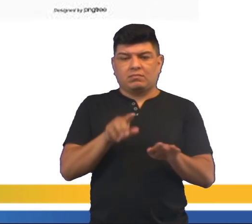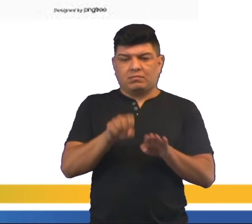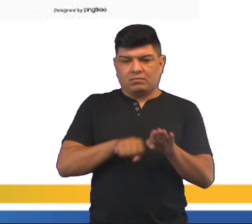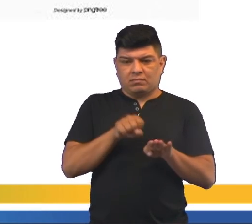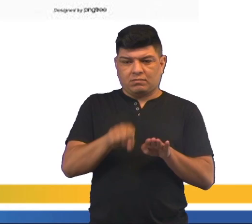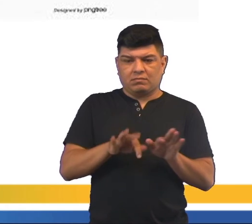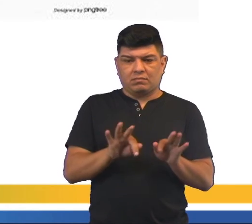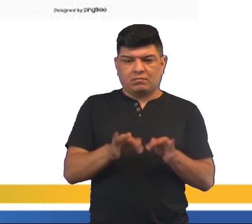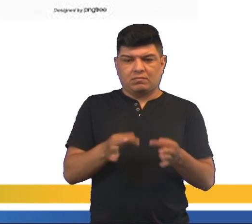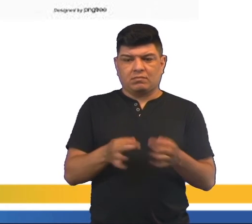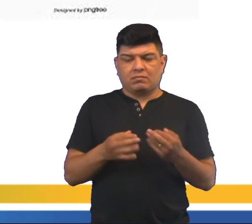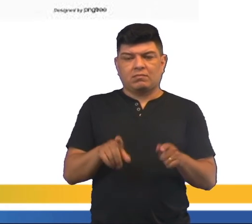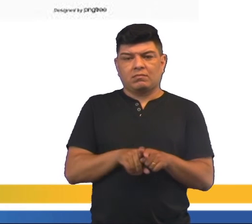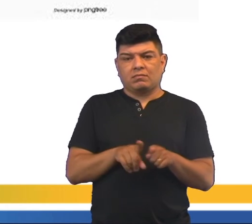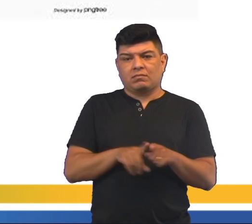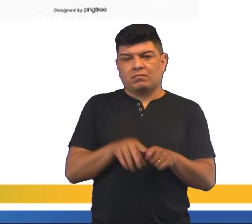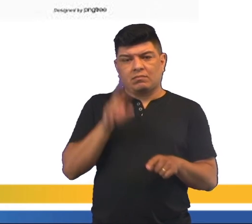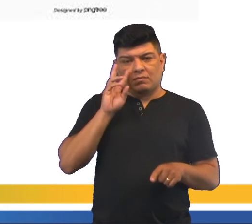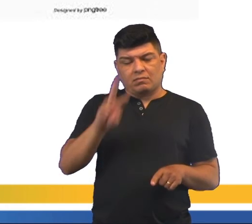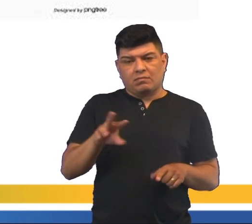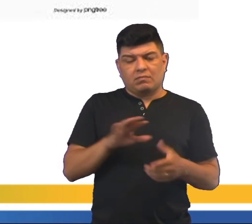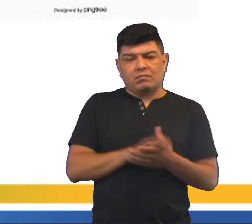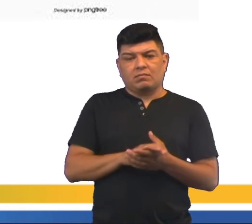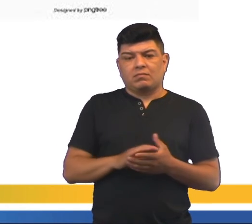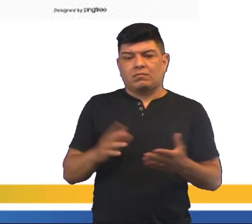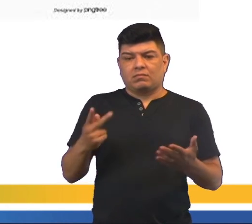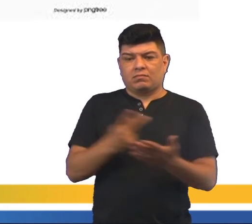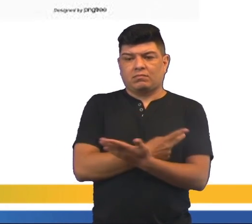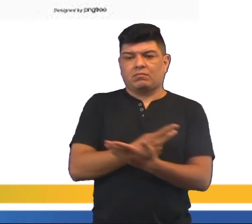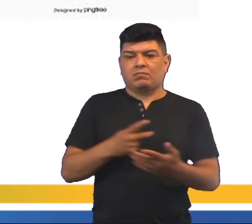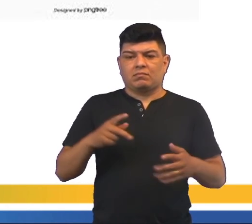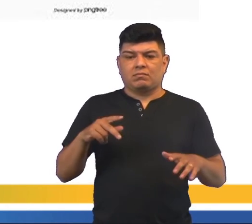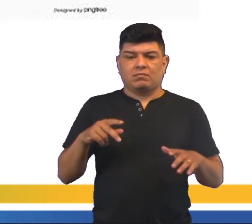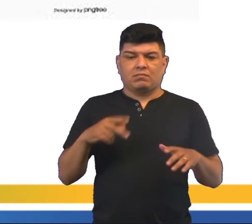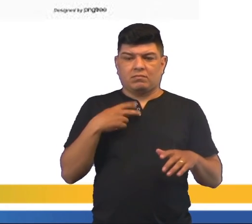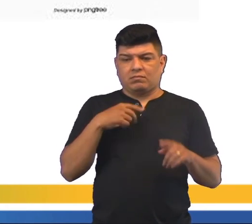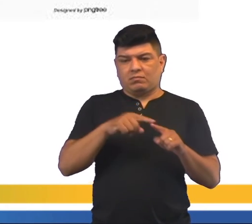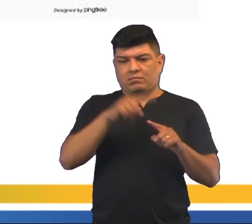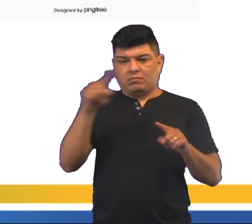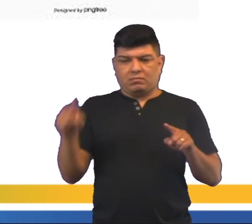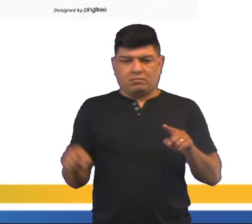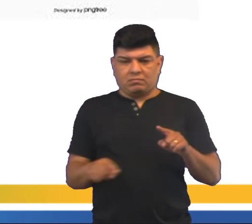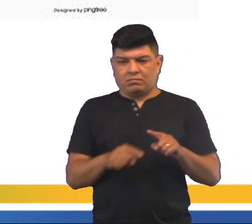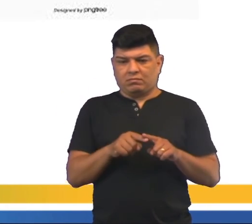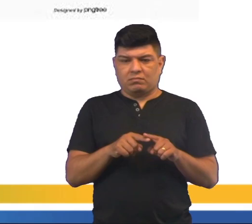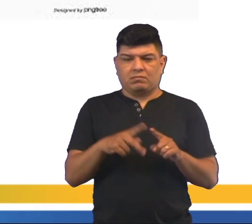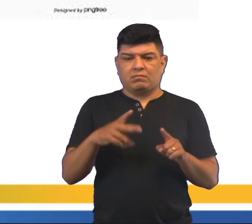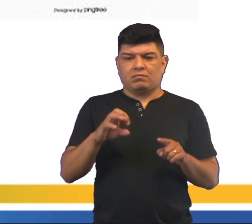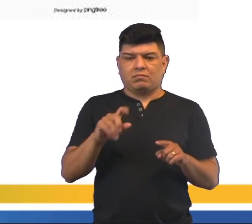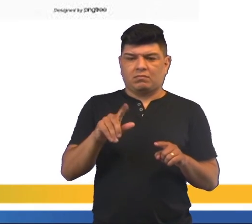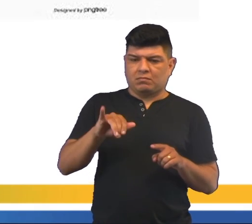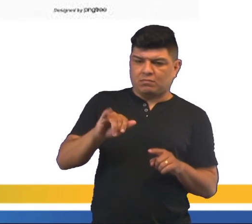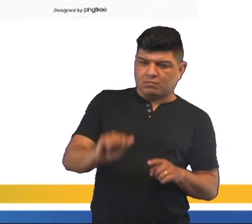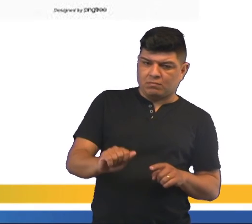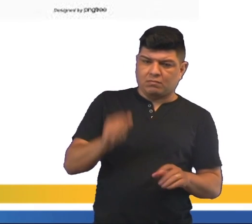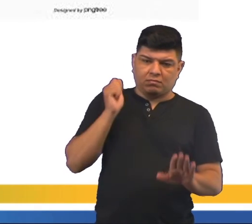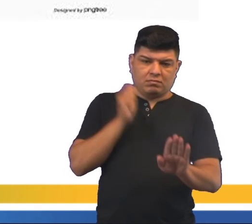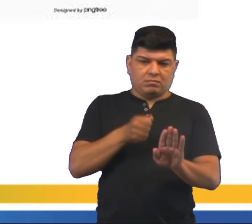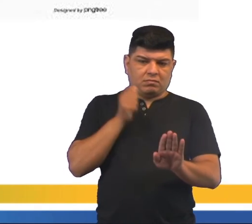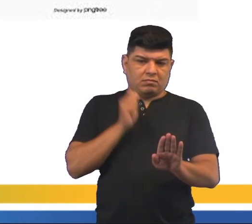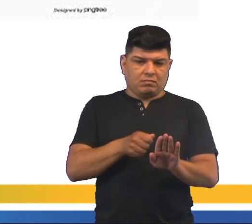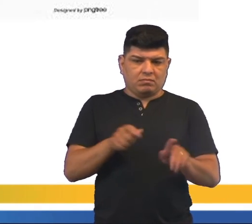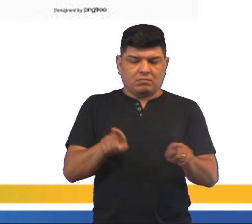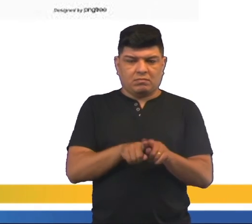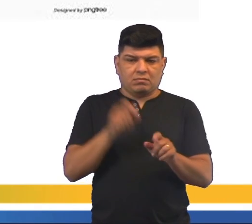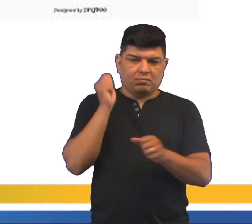máquina simples a gente pode ver também máquinas simples ocorrendo em rodas polias os